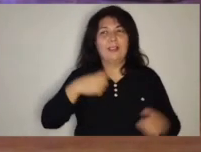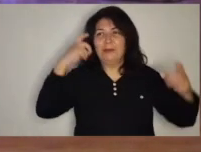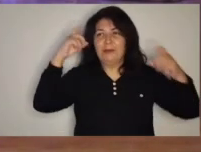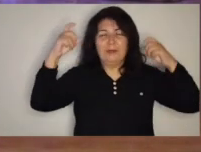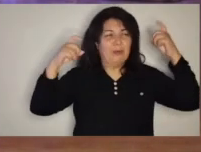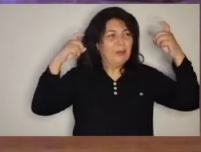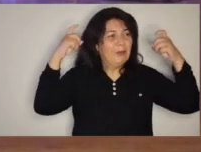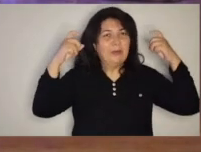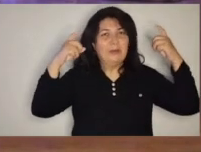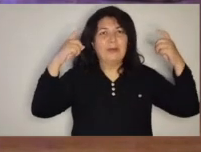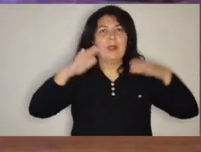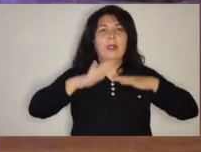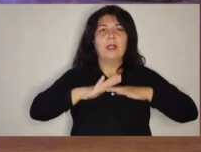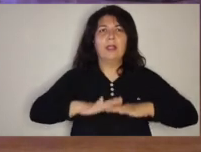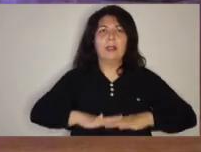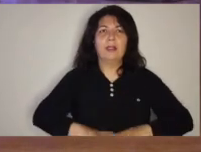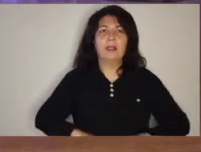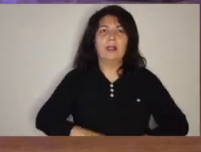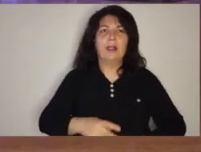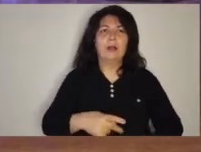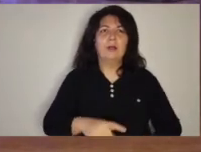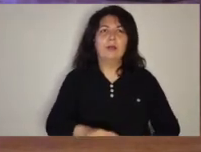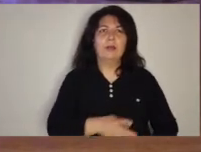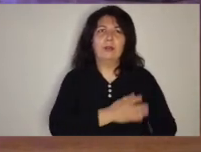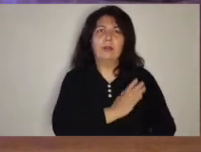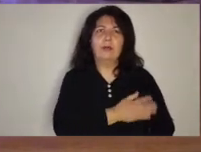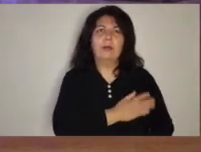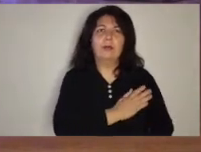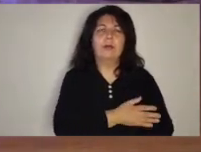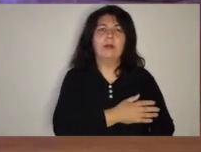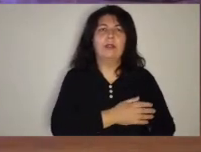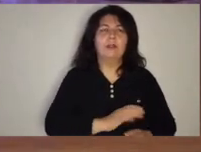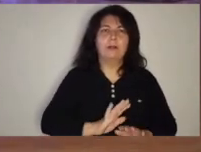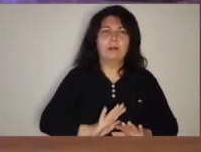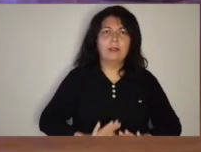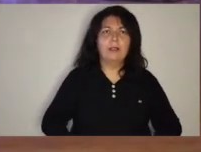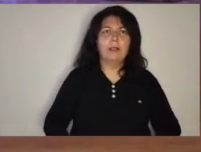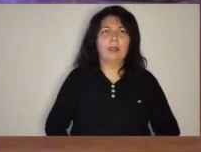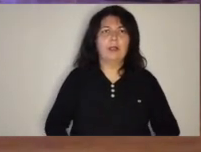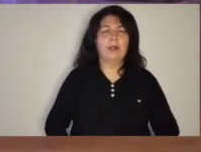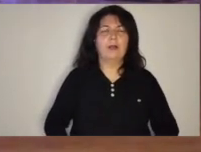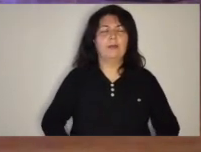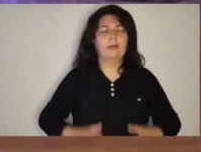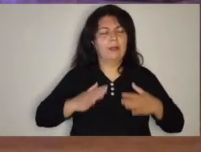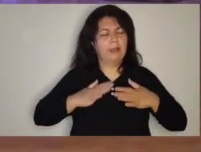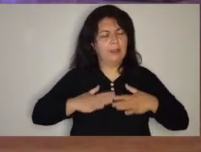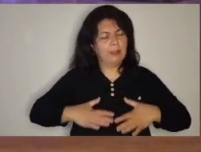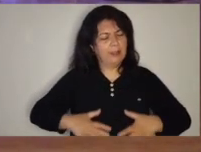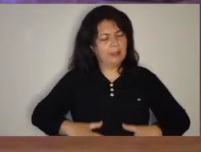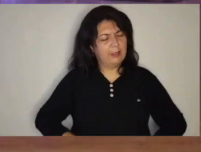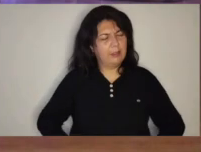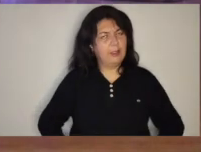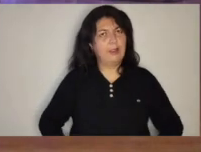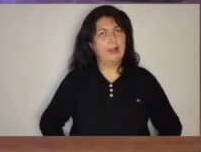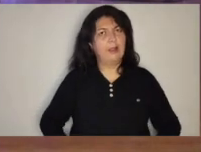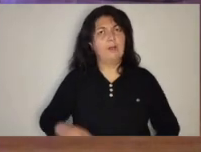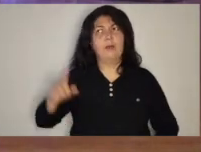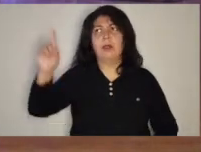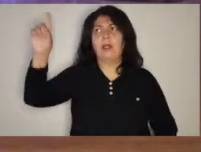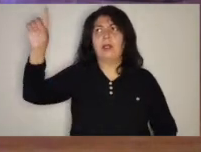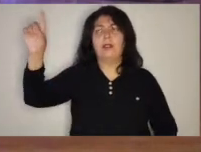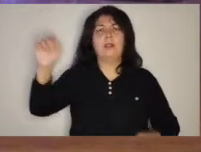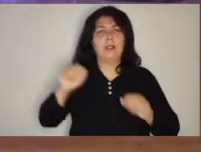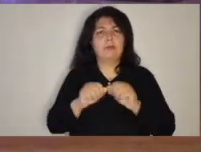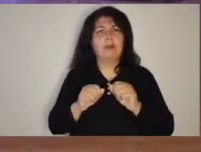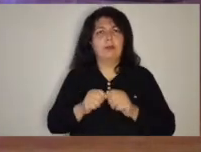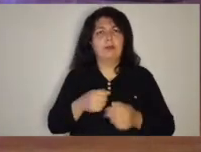estou espirocando, porque, ai meu Deus, e agora? Irmãos, aquieta o teu coração Diz lá em Provérbios,